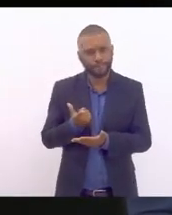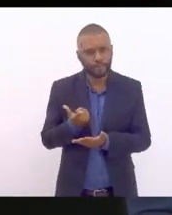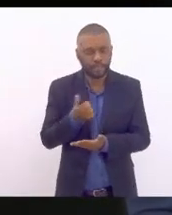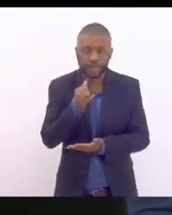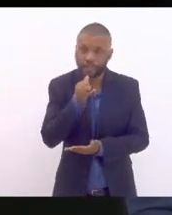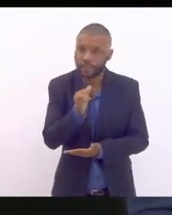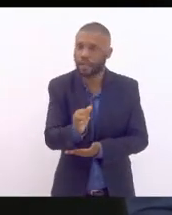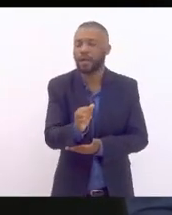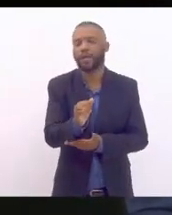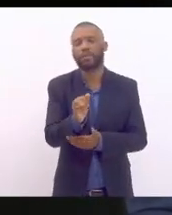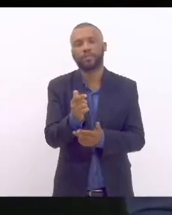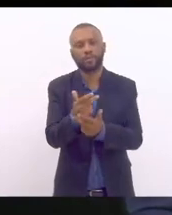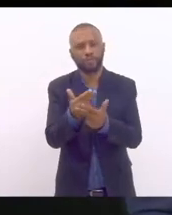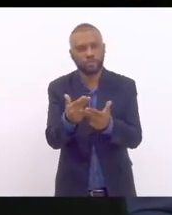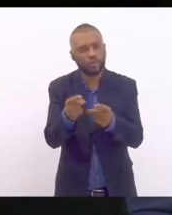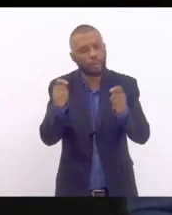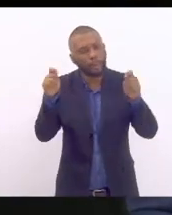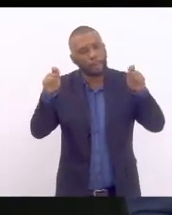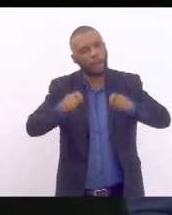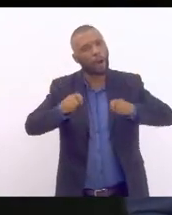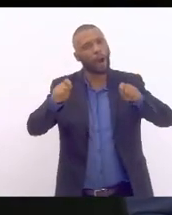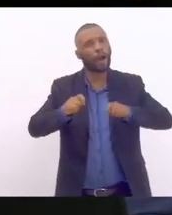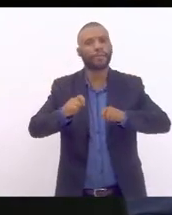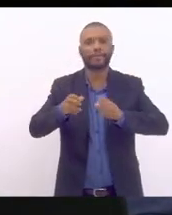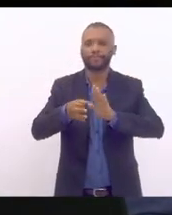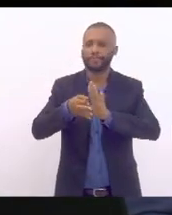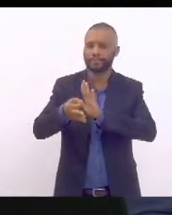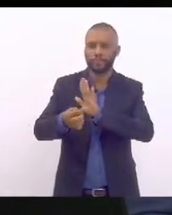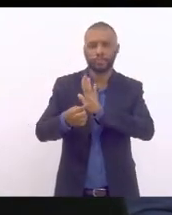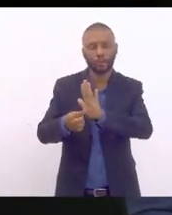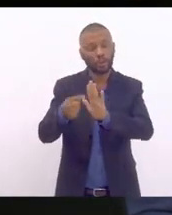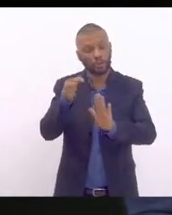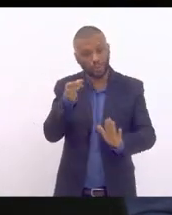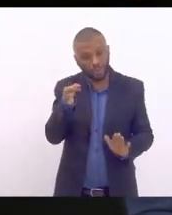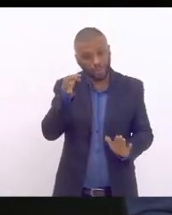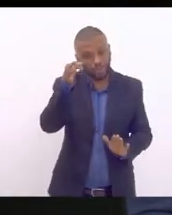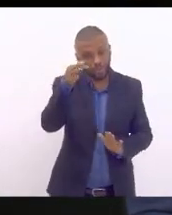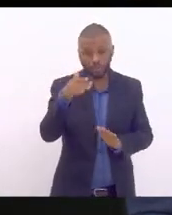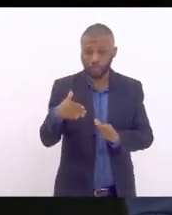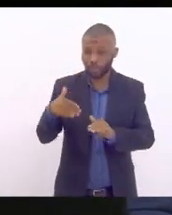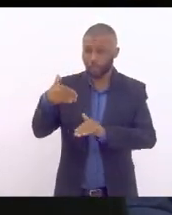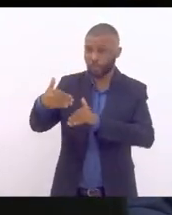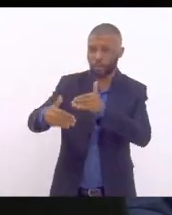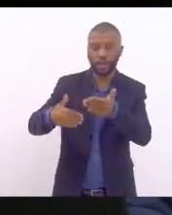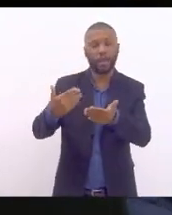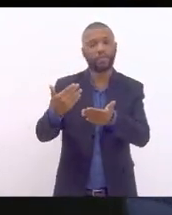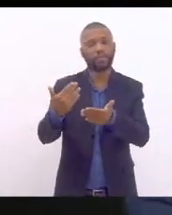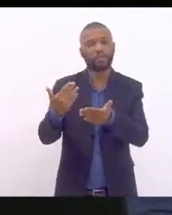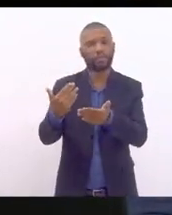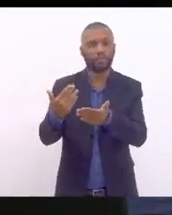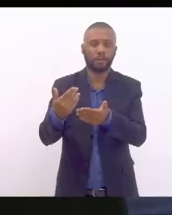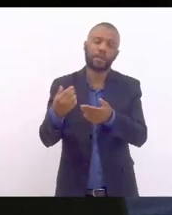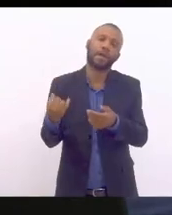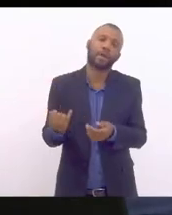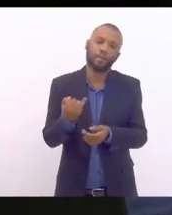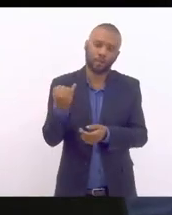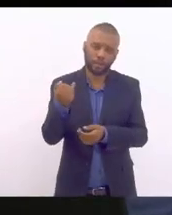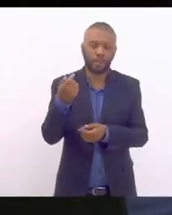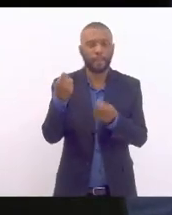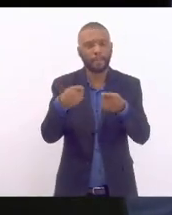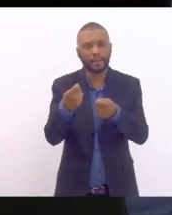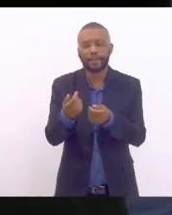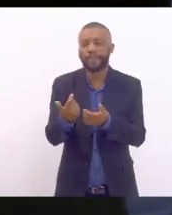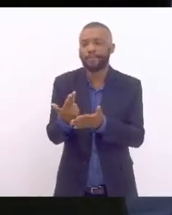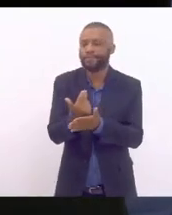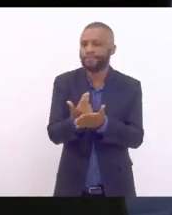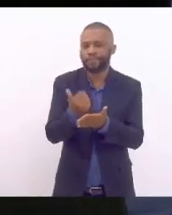energéticos que nos podem colocar na dianteira do processo de desenvolvimento necessário precisa ser